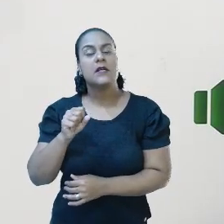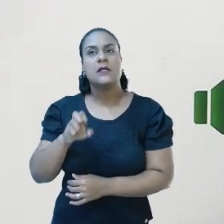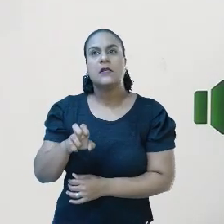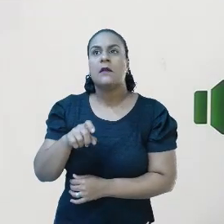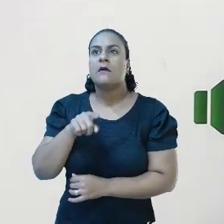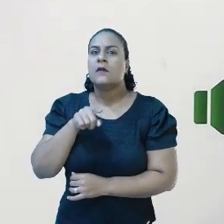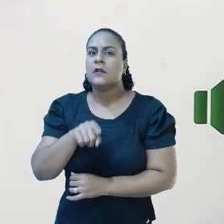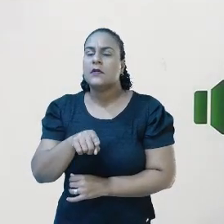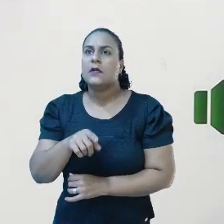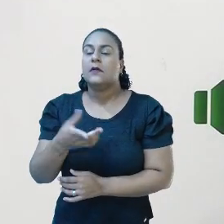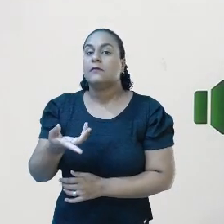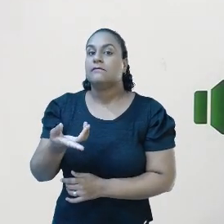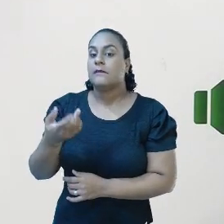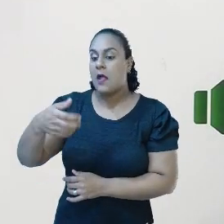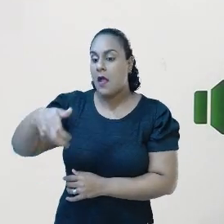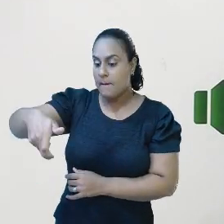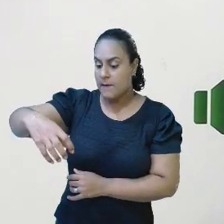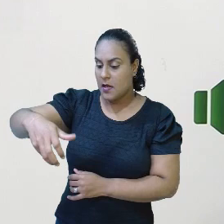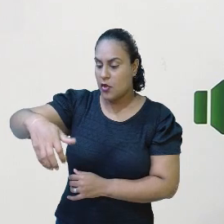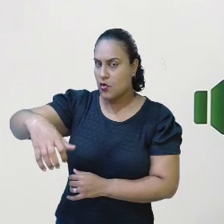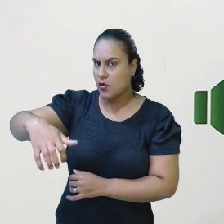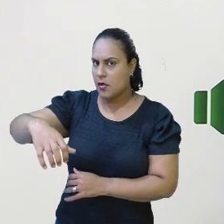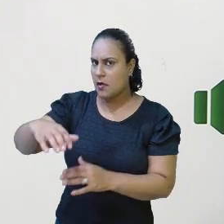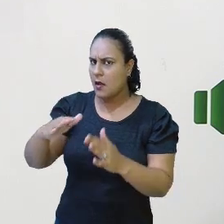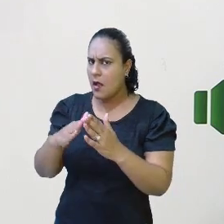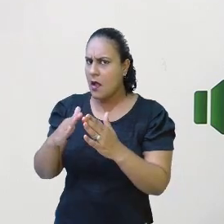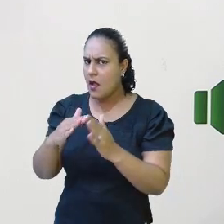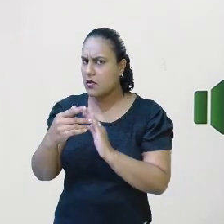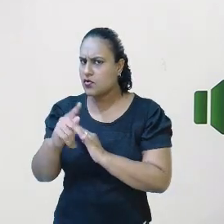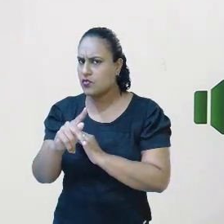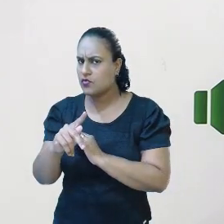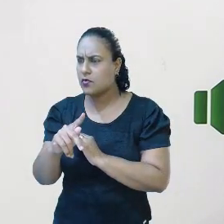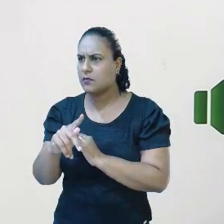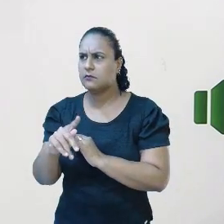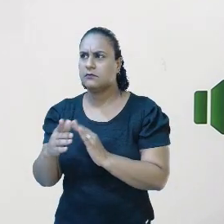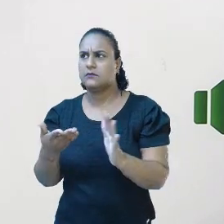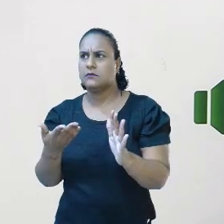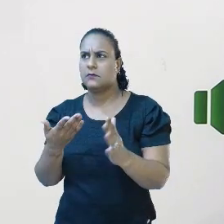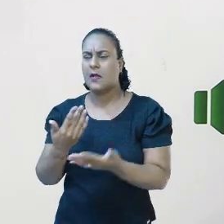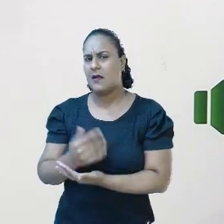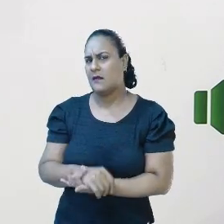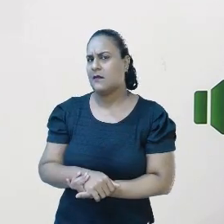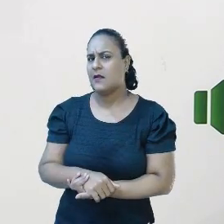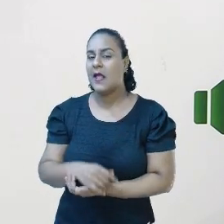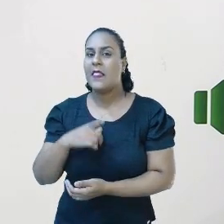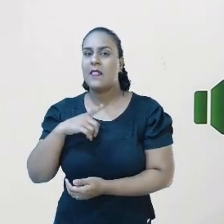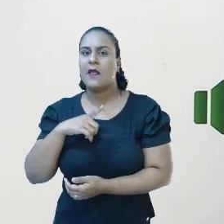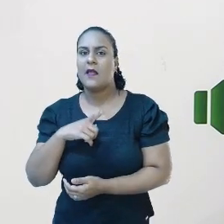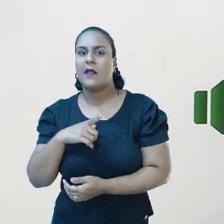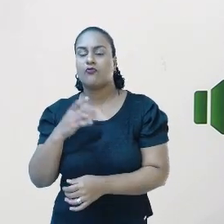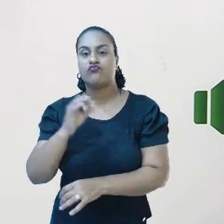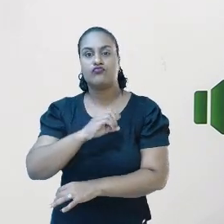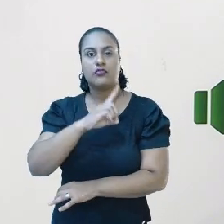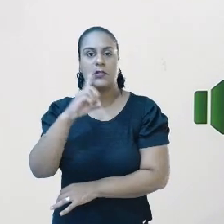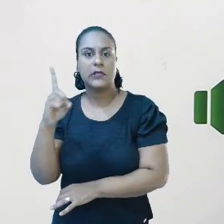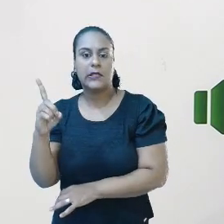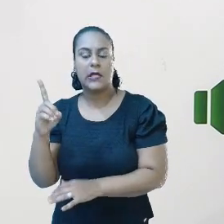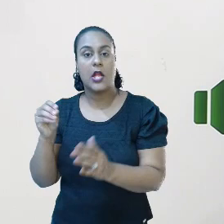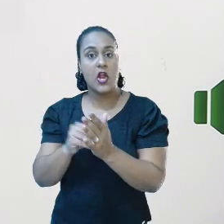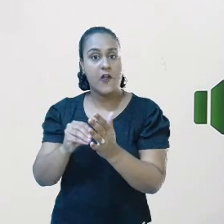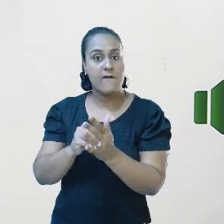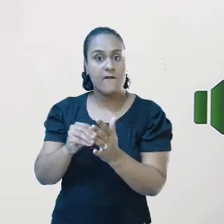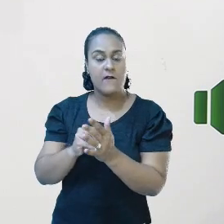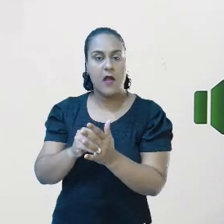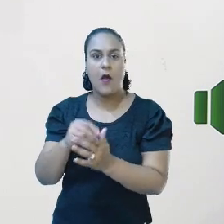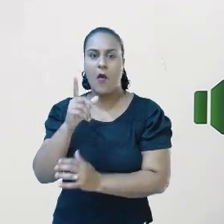na sua casa, abrir a torneira, com exceção a alguns dias que faltam água, eu sei que em alguns locais a água ela não